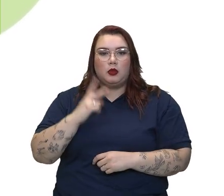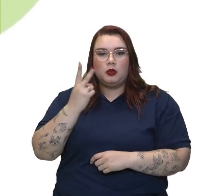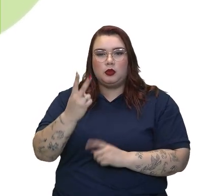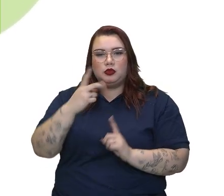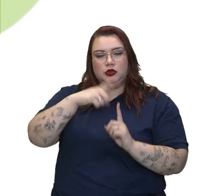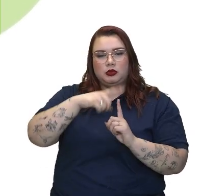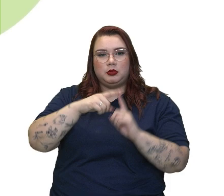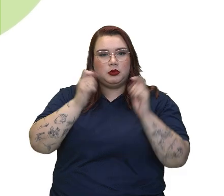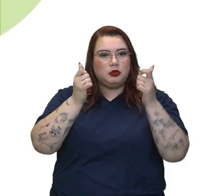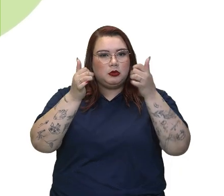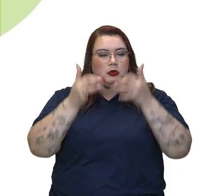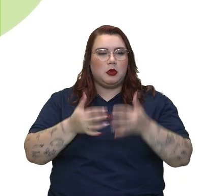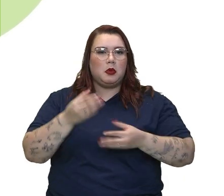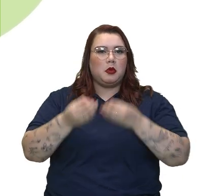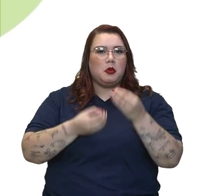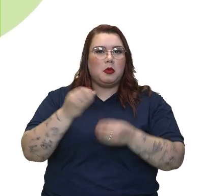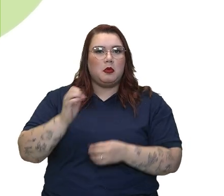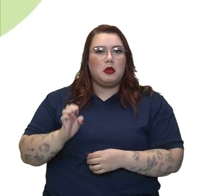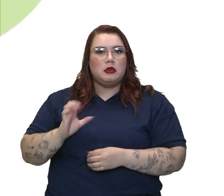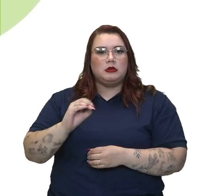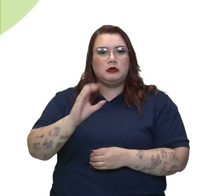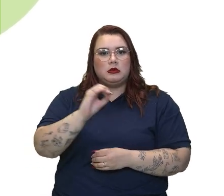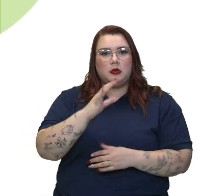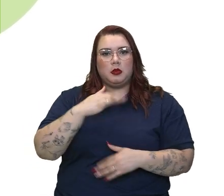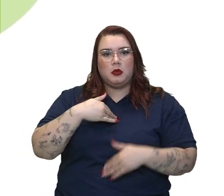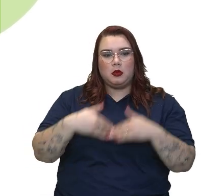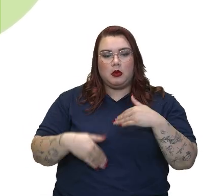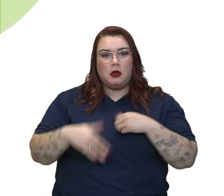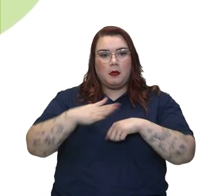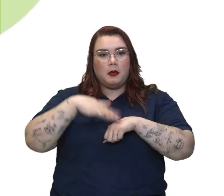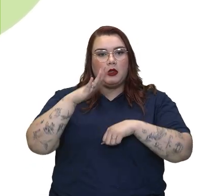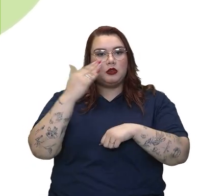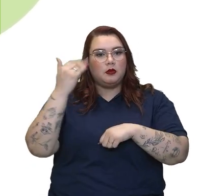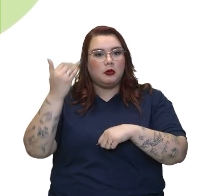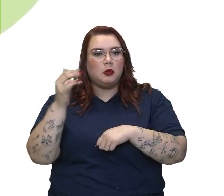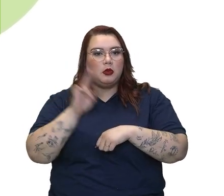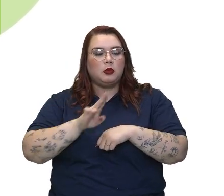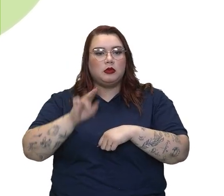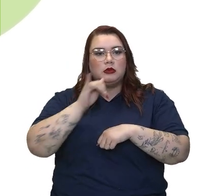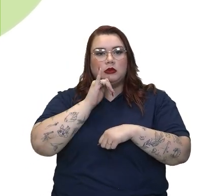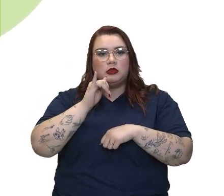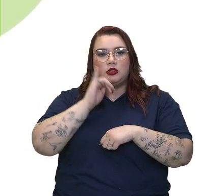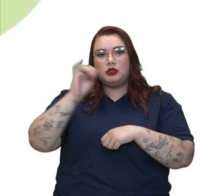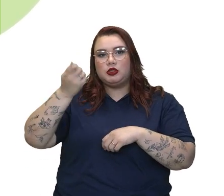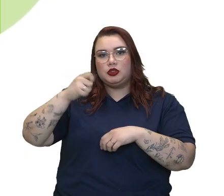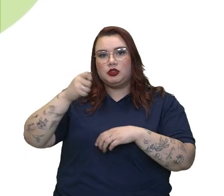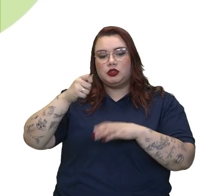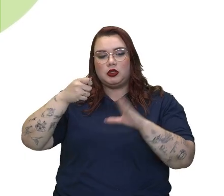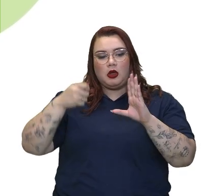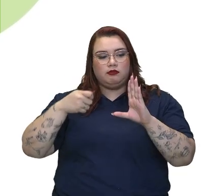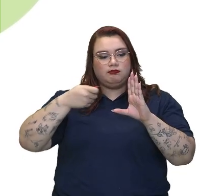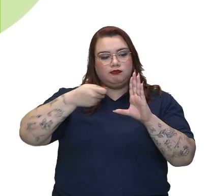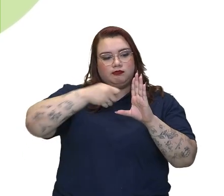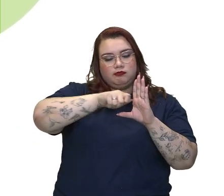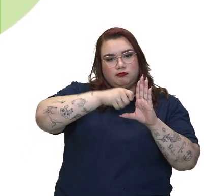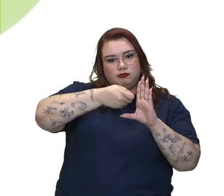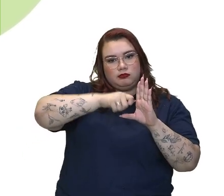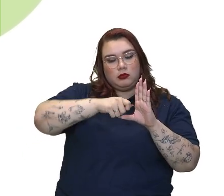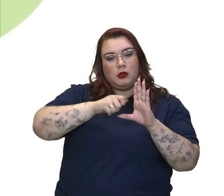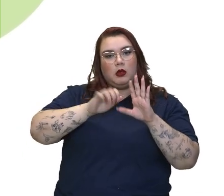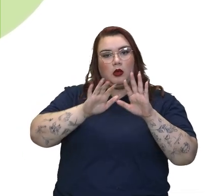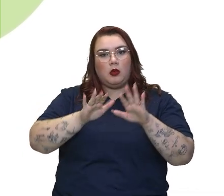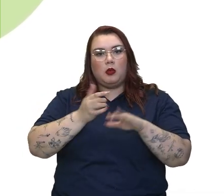explicar a atuação das enzimas. A mais popular e conhecida é o modelo da chave, ou fechadura, e o mais